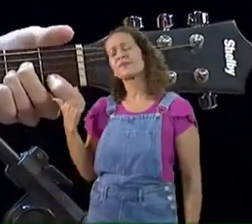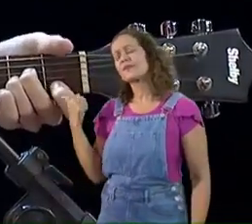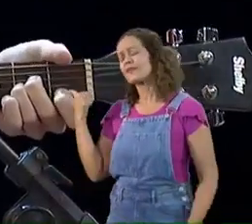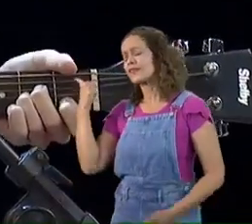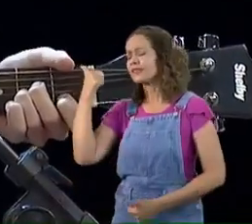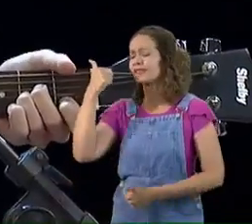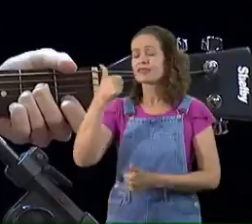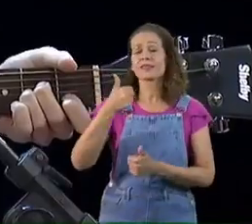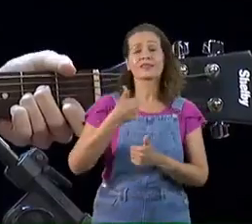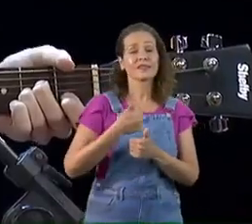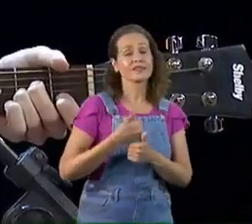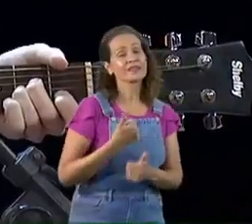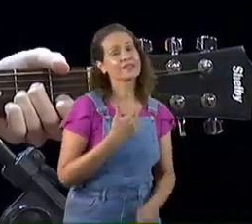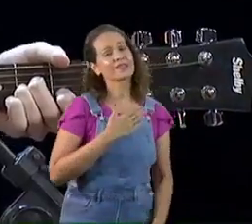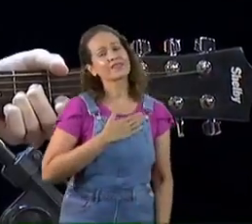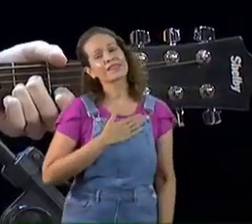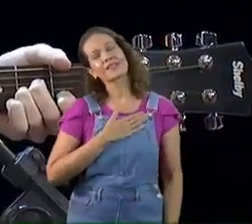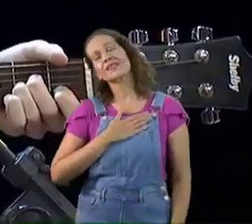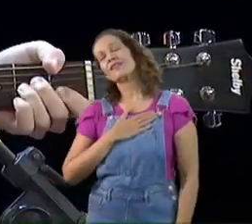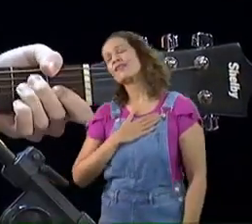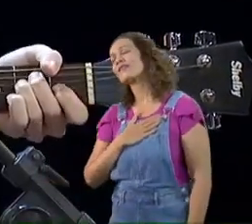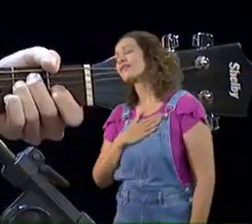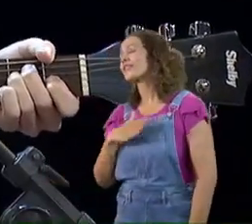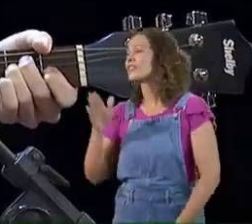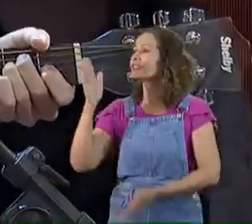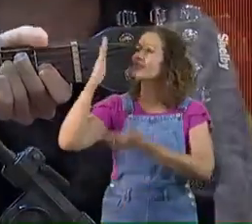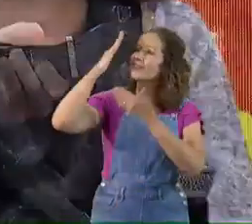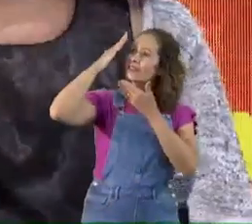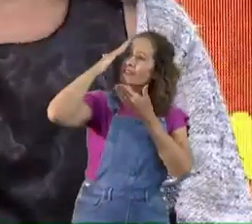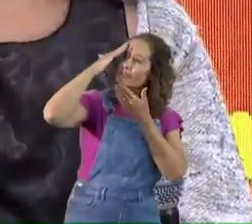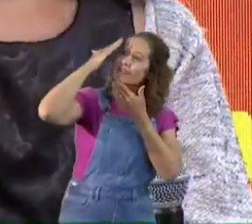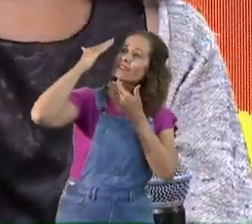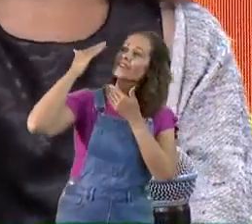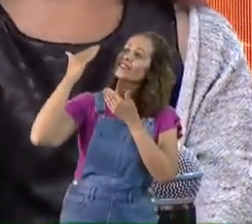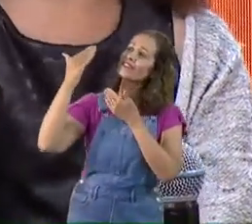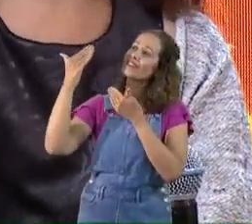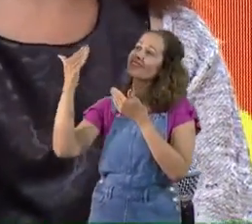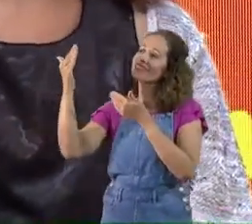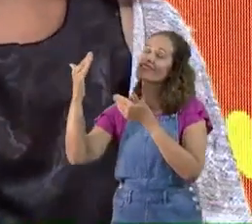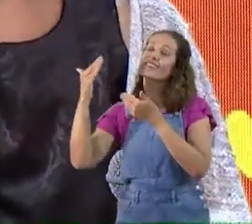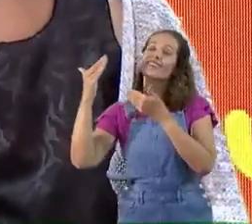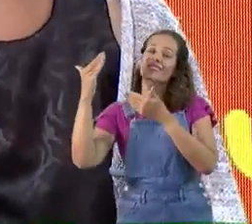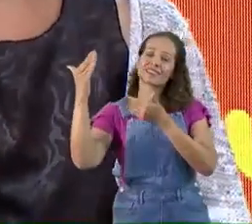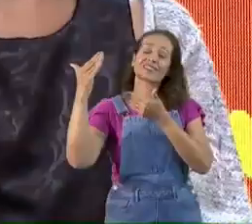morrido em meu lugar. Te agradeço,